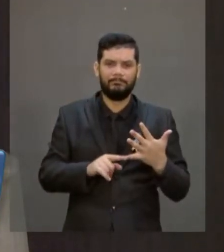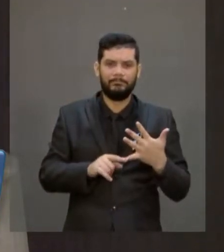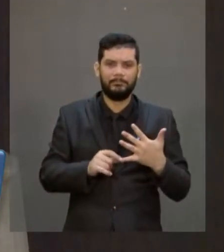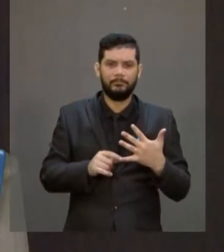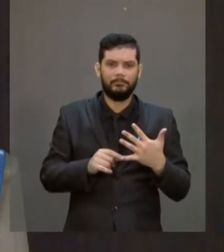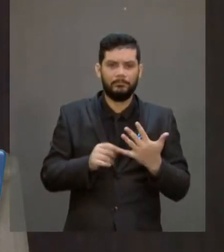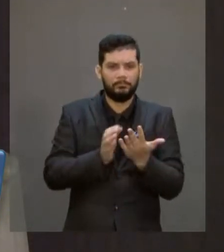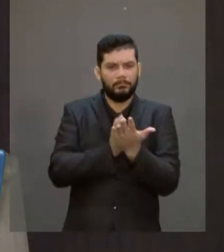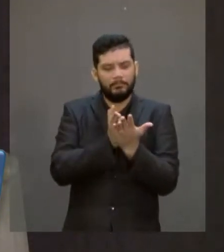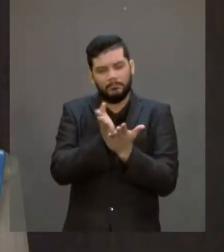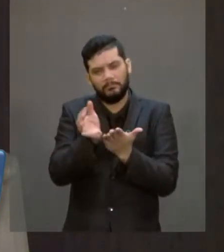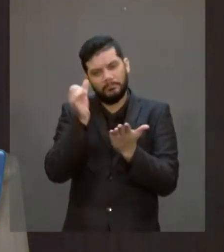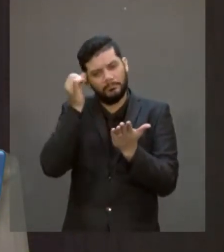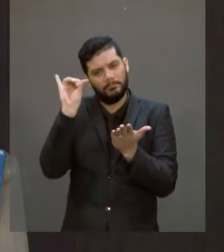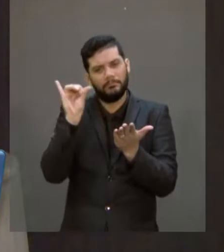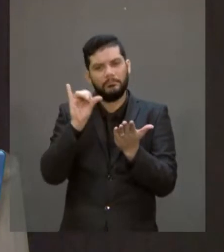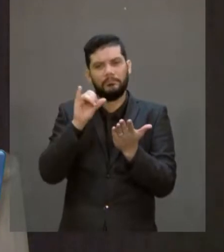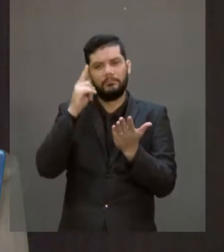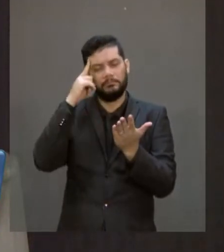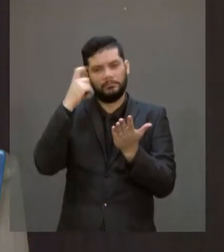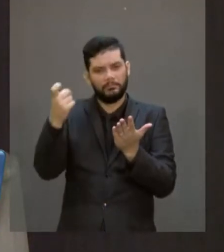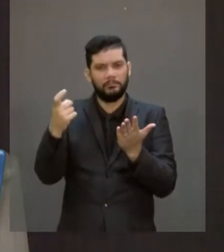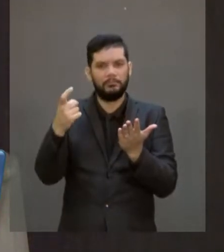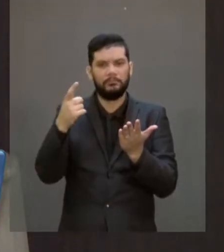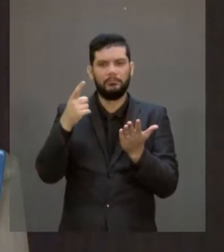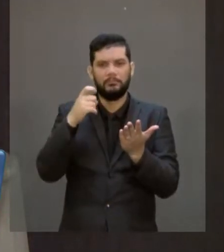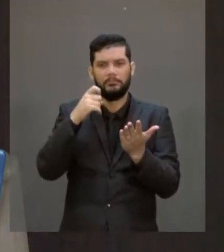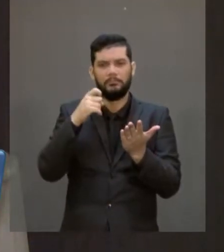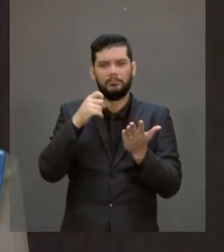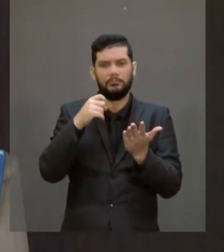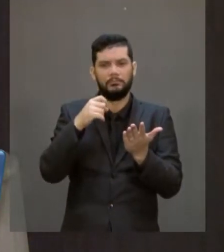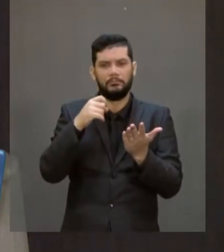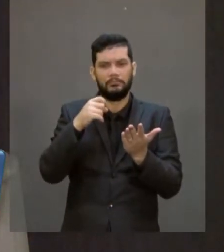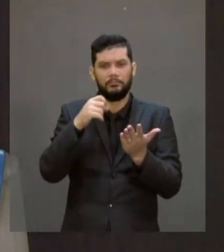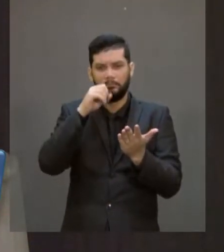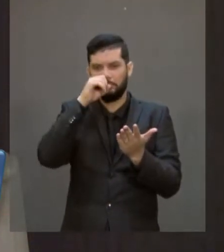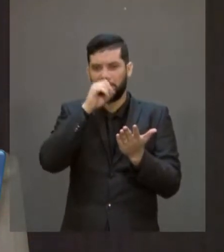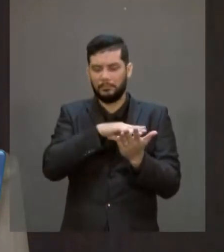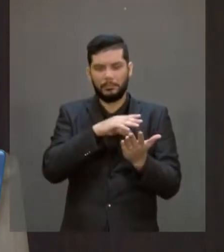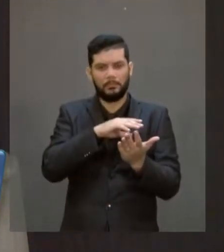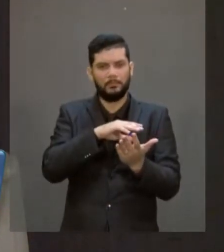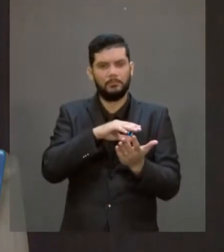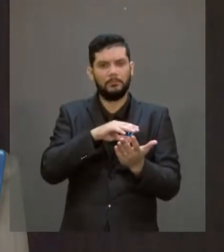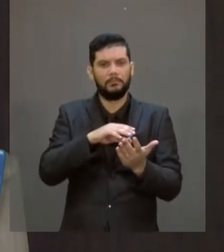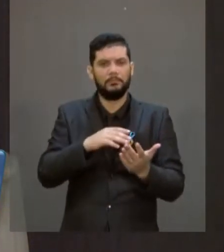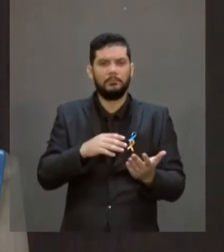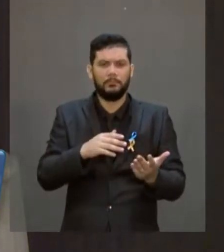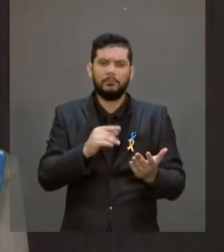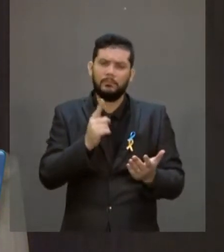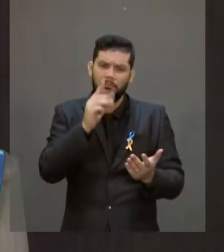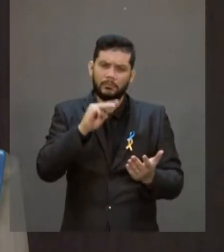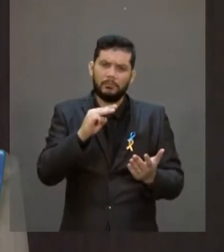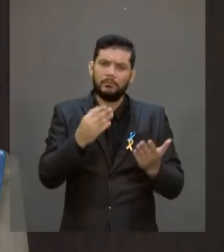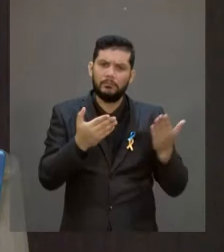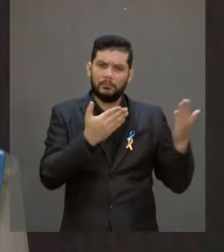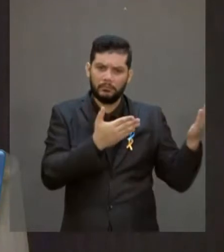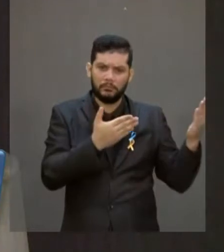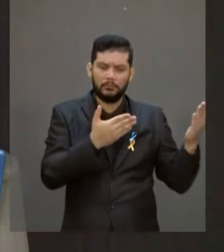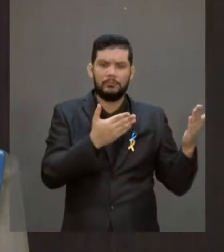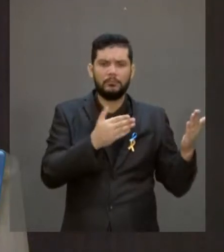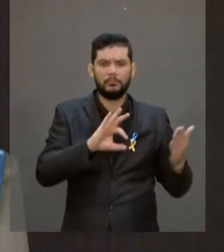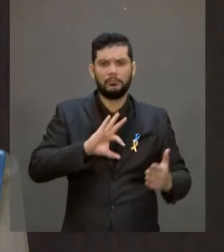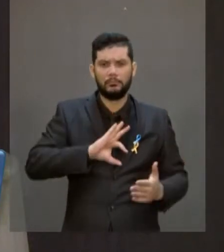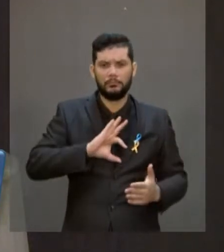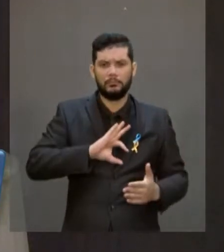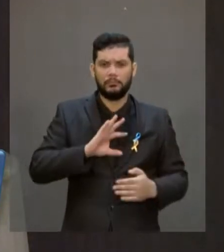evitar desvio de conduta, violência, desvio daquele que abusa da força que tem. Me permita só mais 1 minuto para ouvir o deputado Tony Brito. Eu